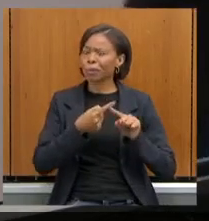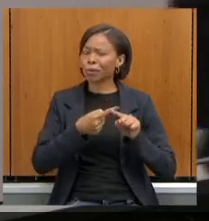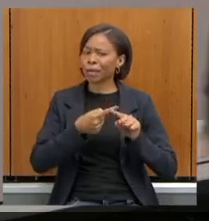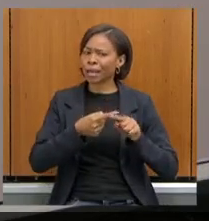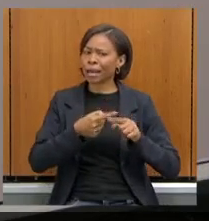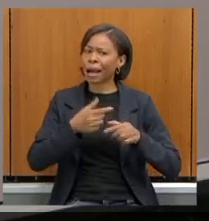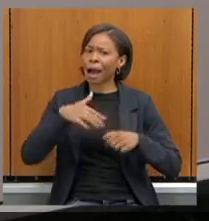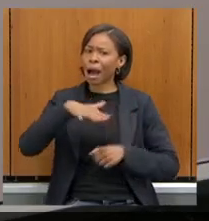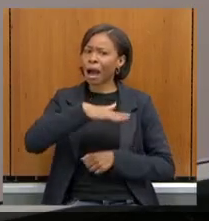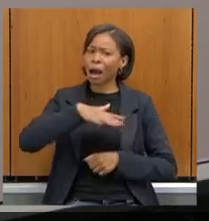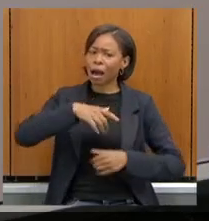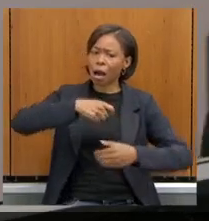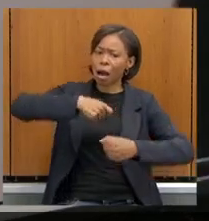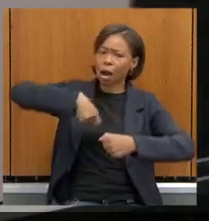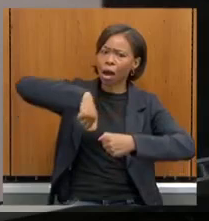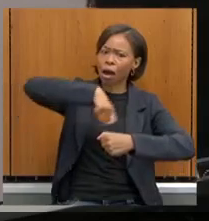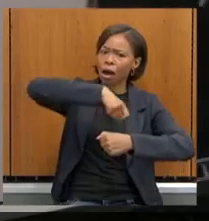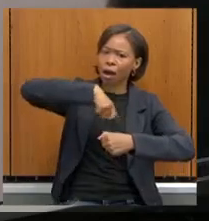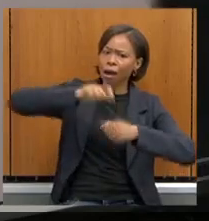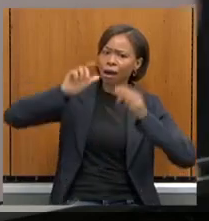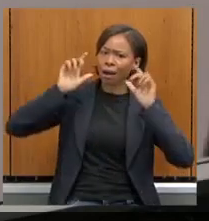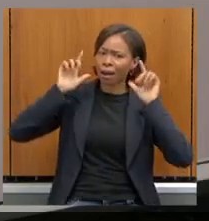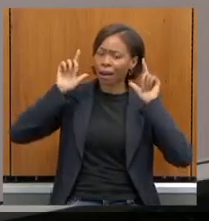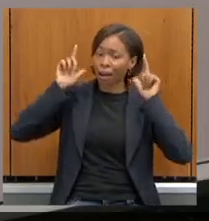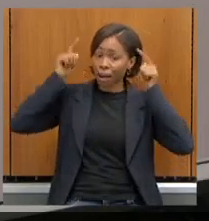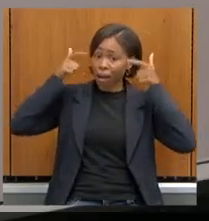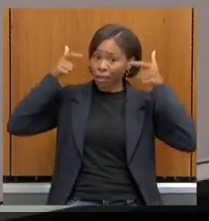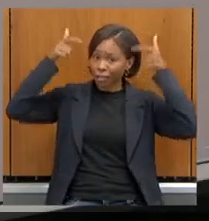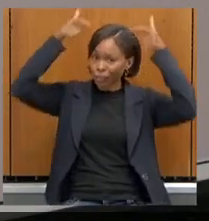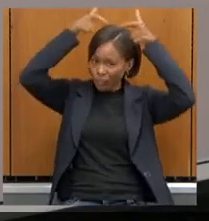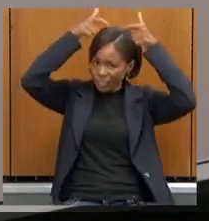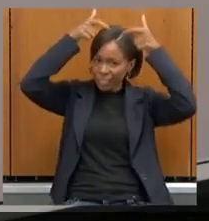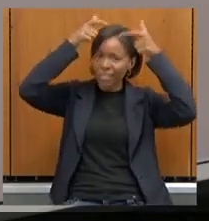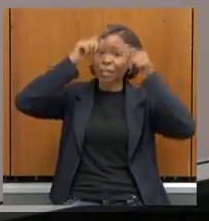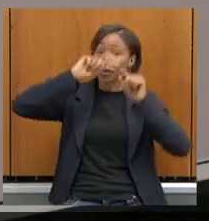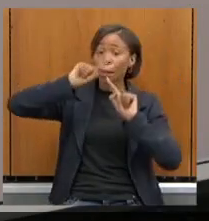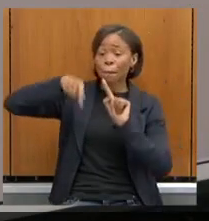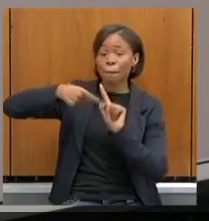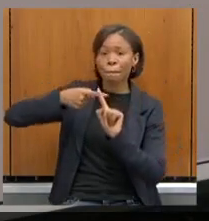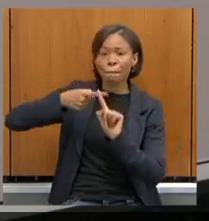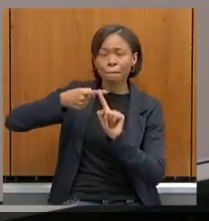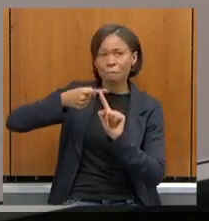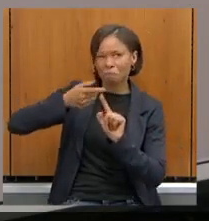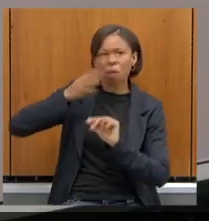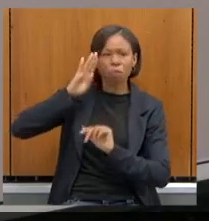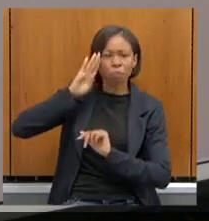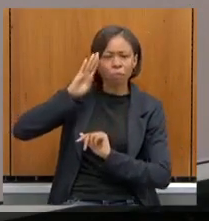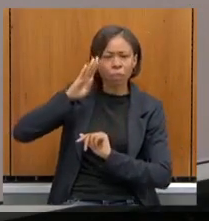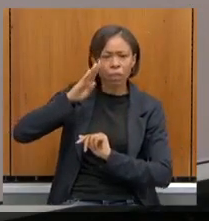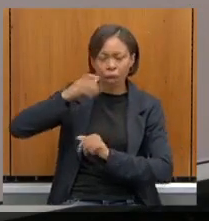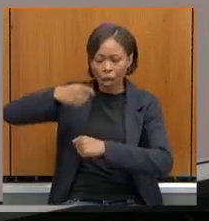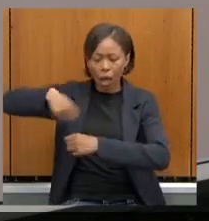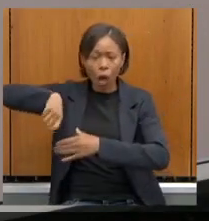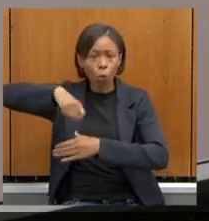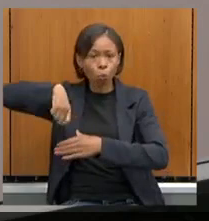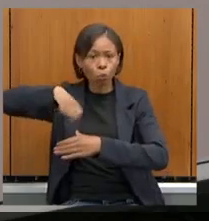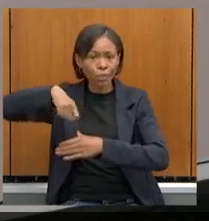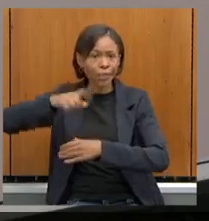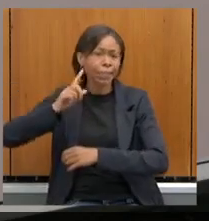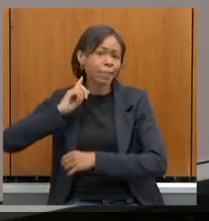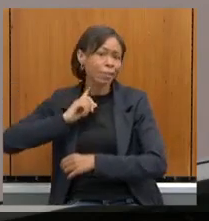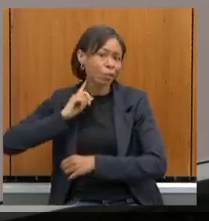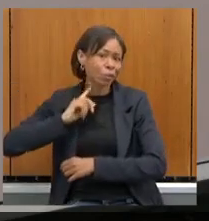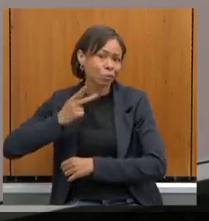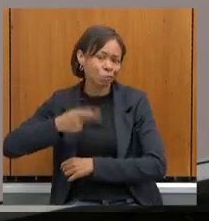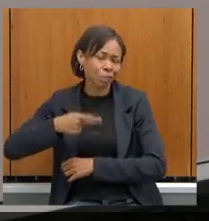mais especificamente, a cozinha mineira, corresponde a 30% do turismo que nós temos em